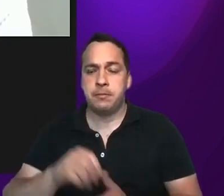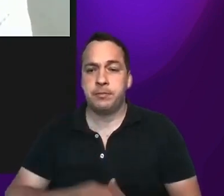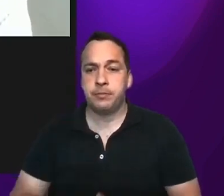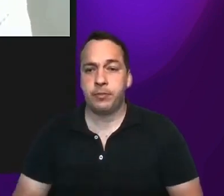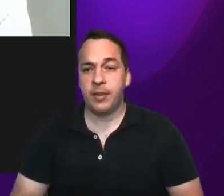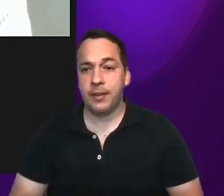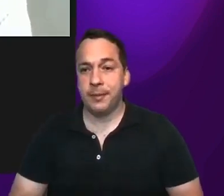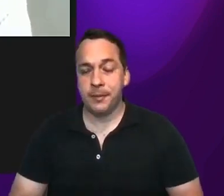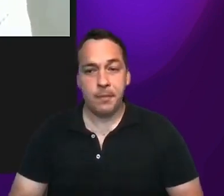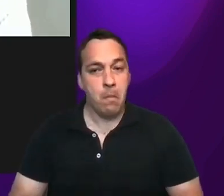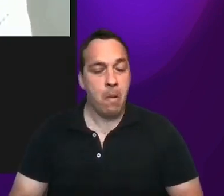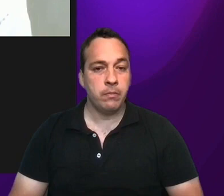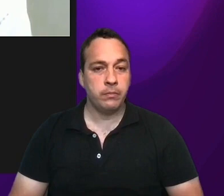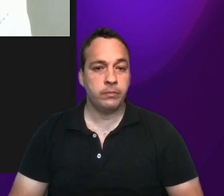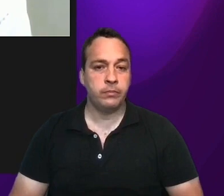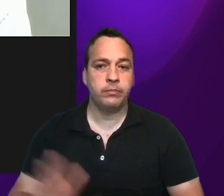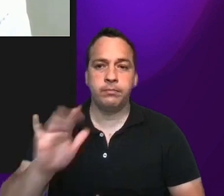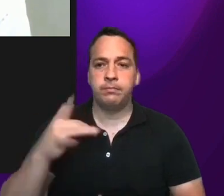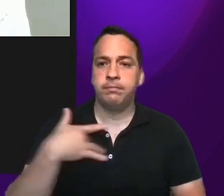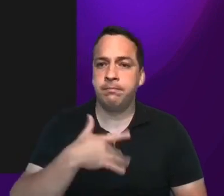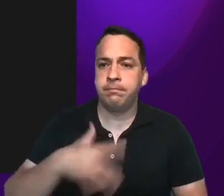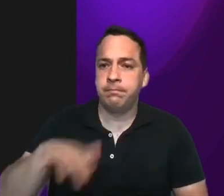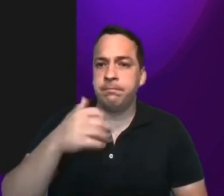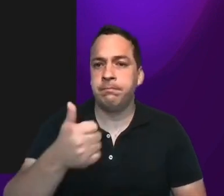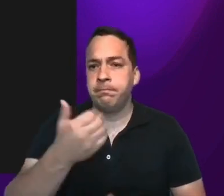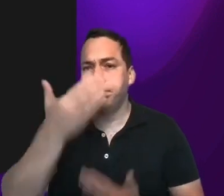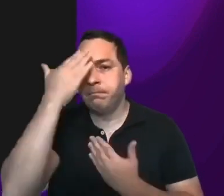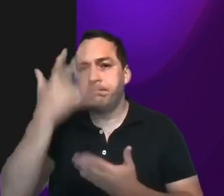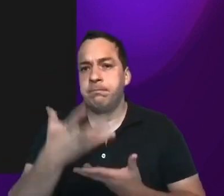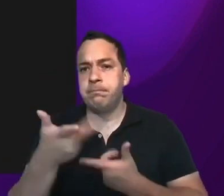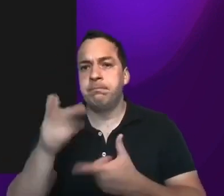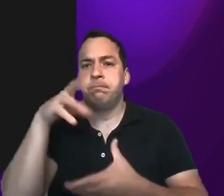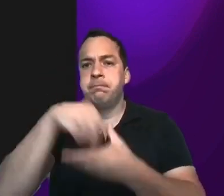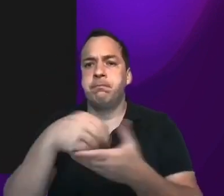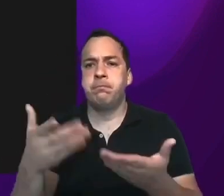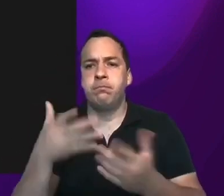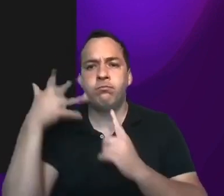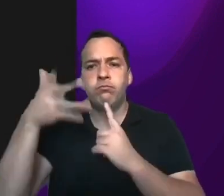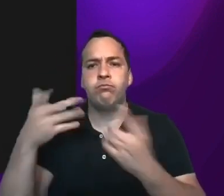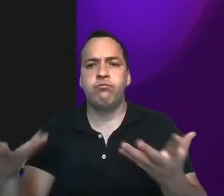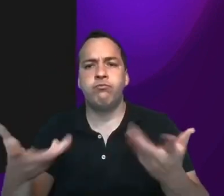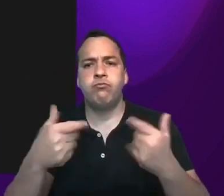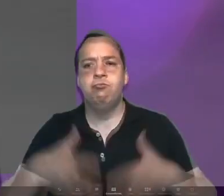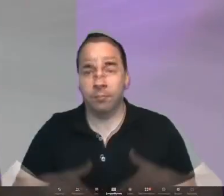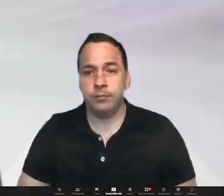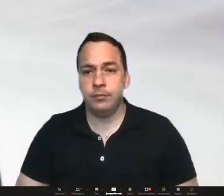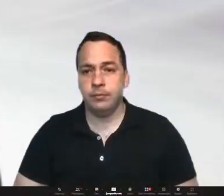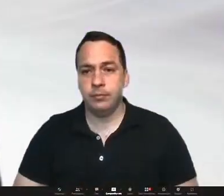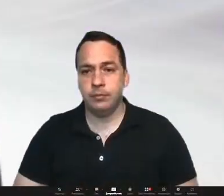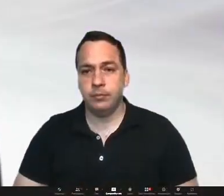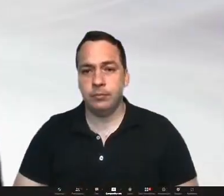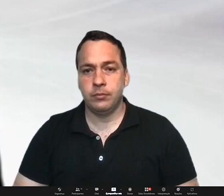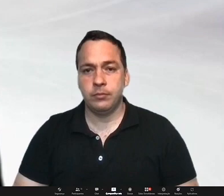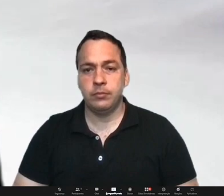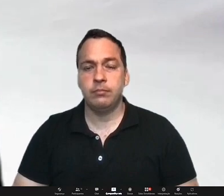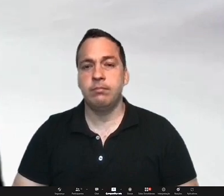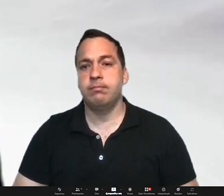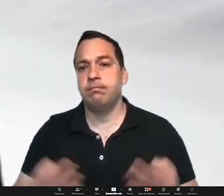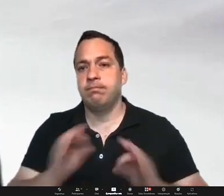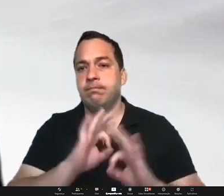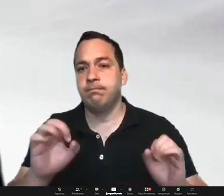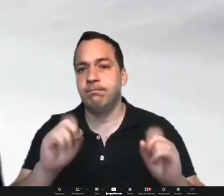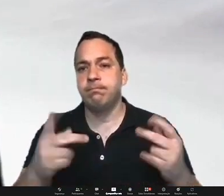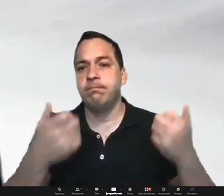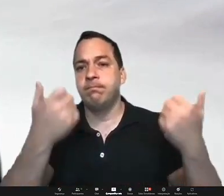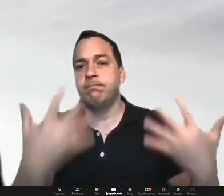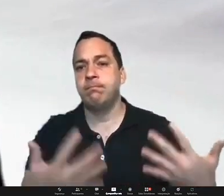Olá, boa tarde. Obrigada pelo convite. É uma honra estar aqui com vocês. Então, esse